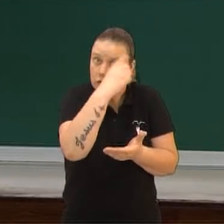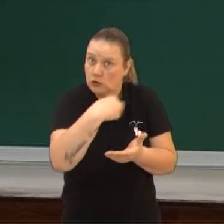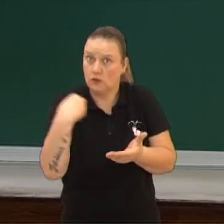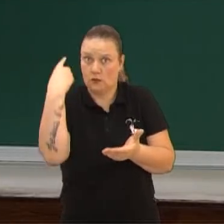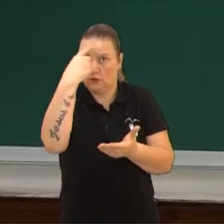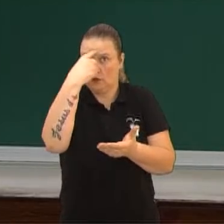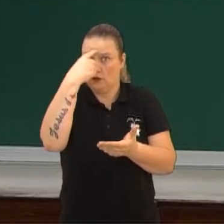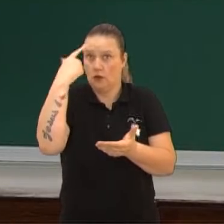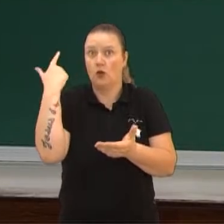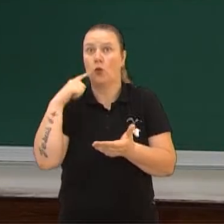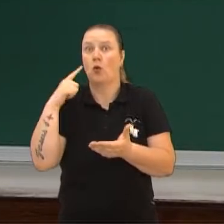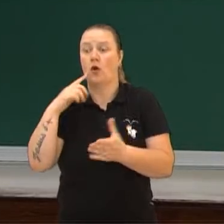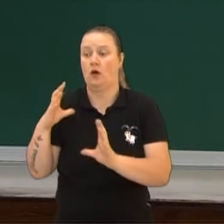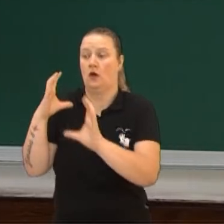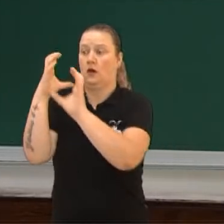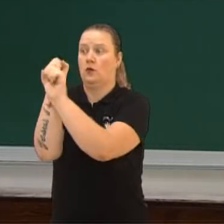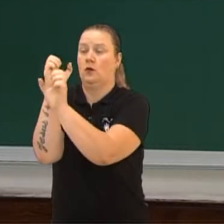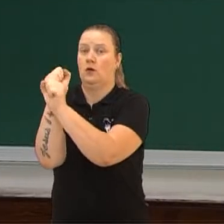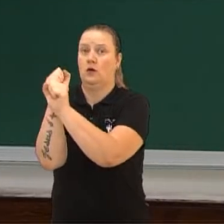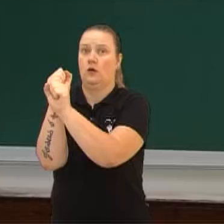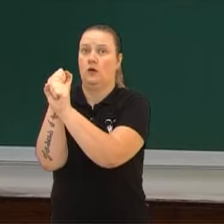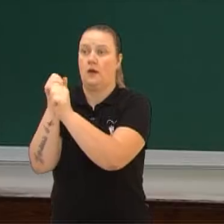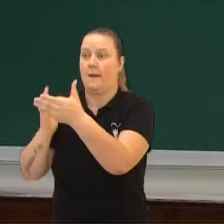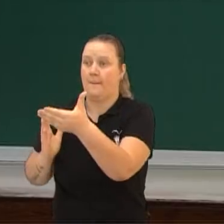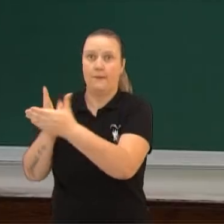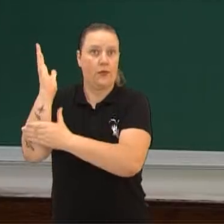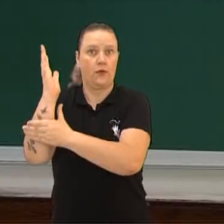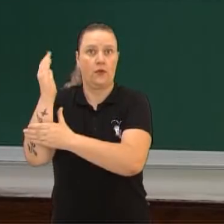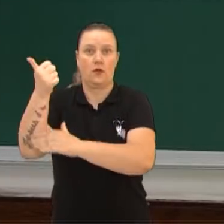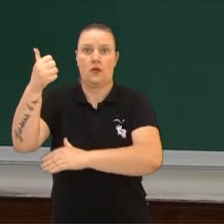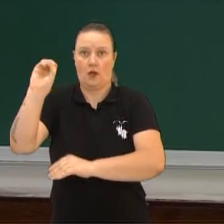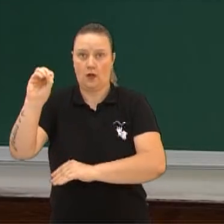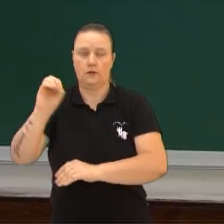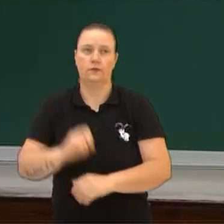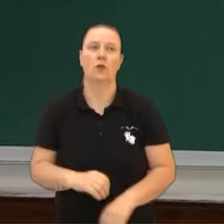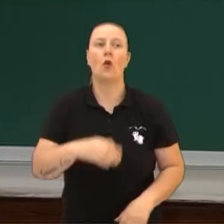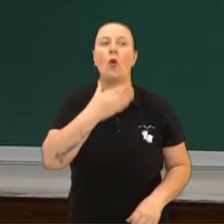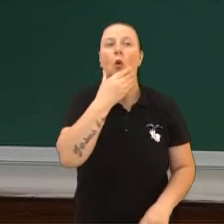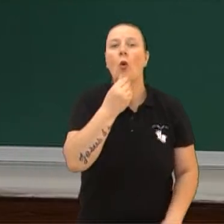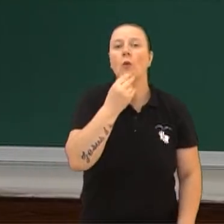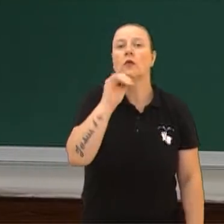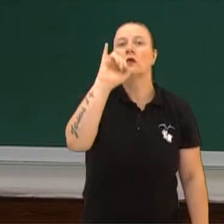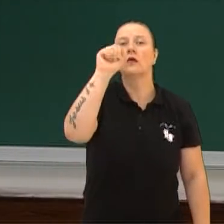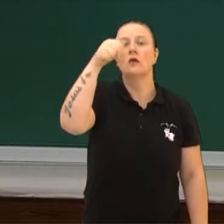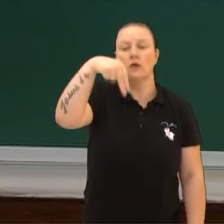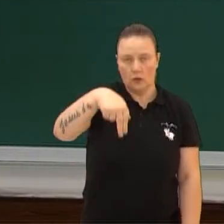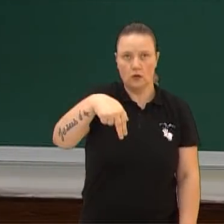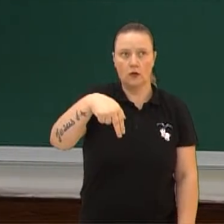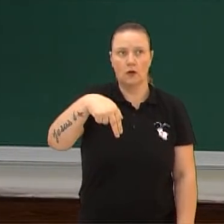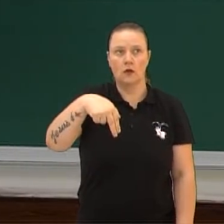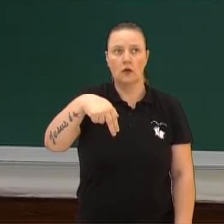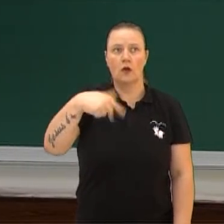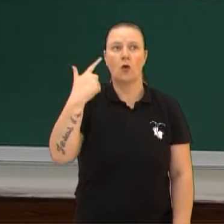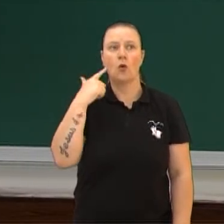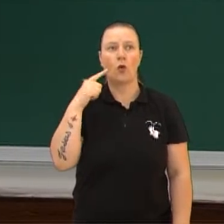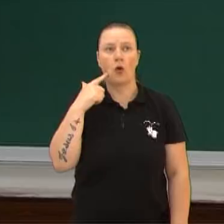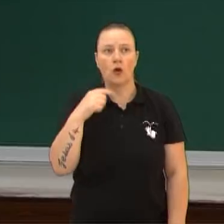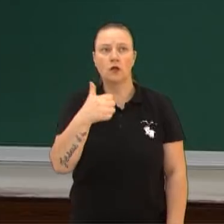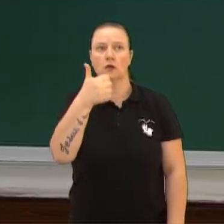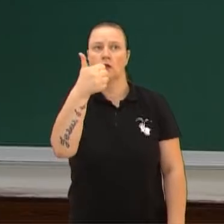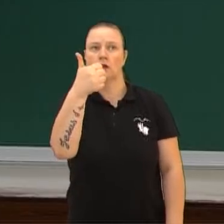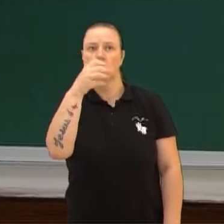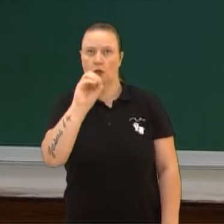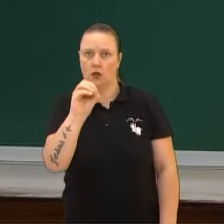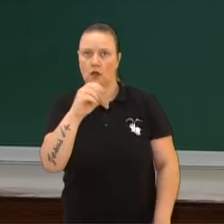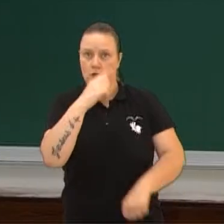prova 10. Olha só. O Ian, ele estudou 10 horas e tirou 2 na prova, tá bom?